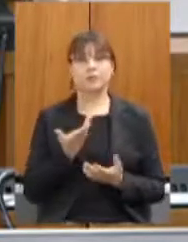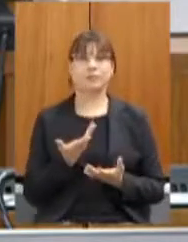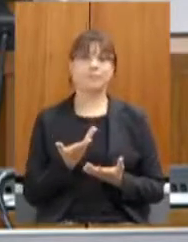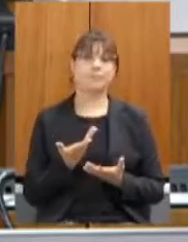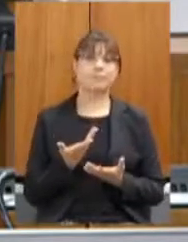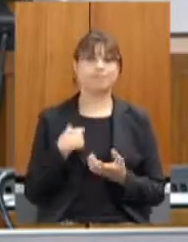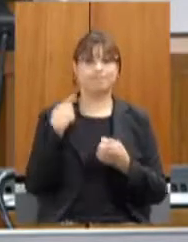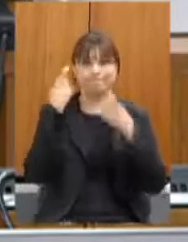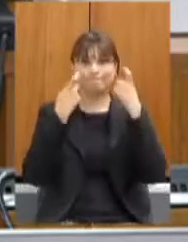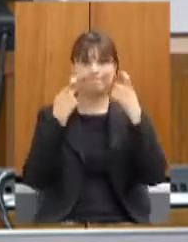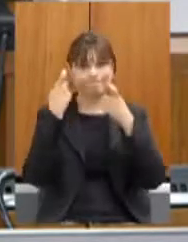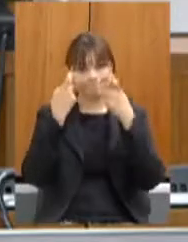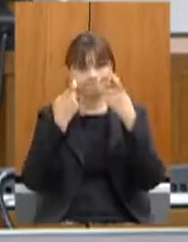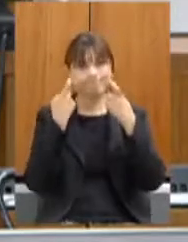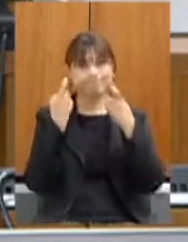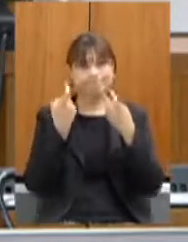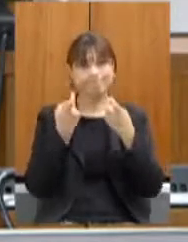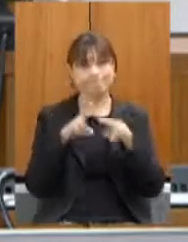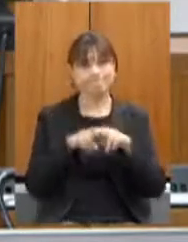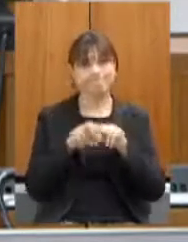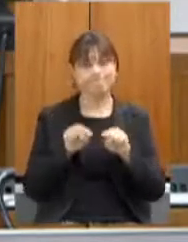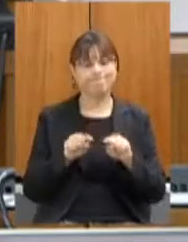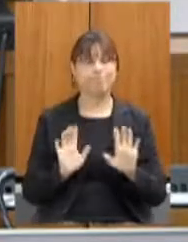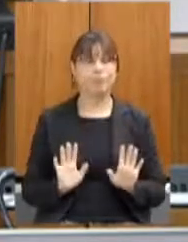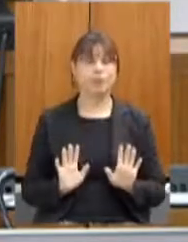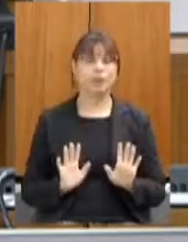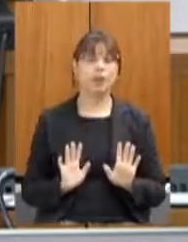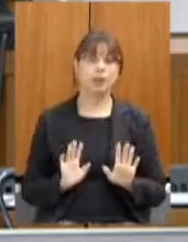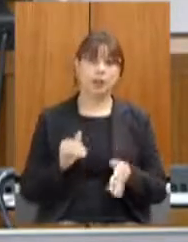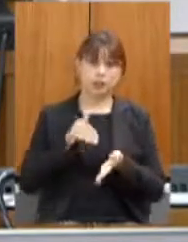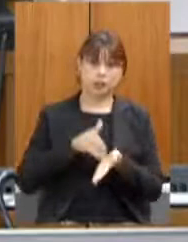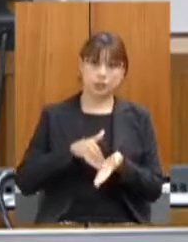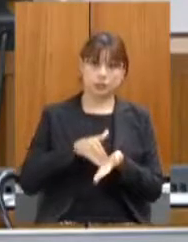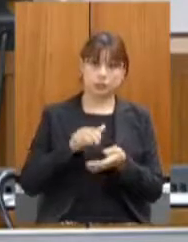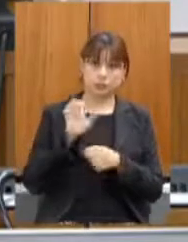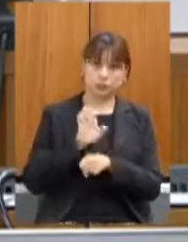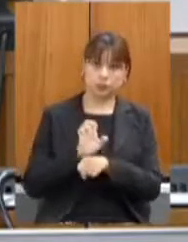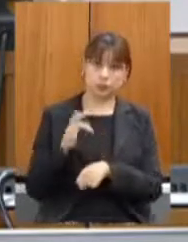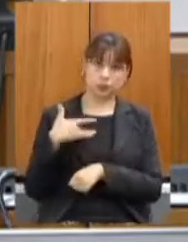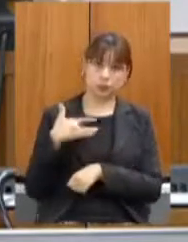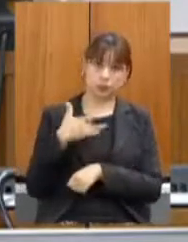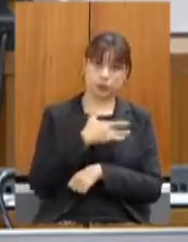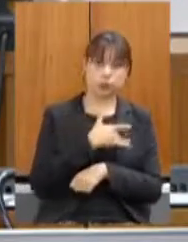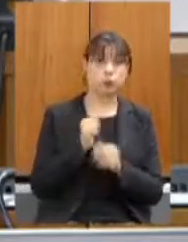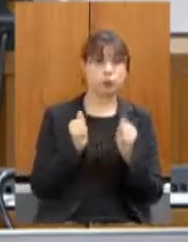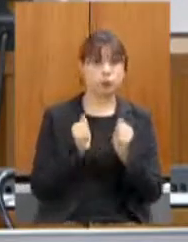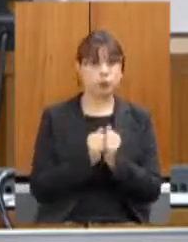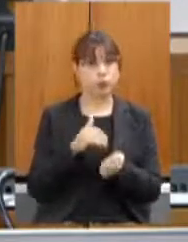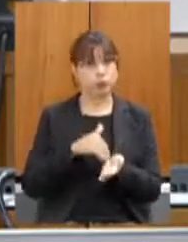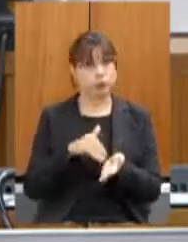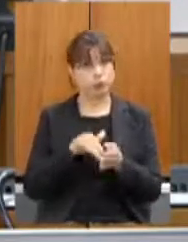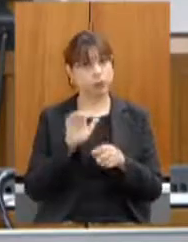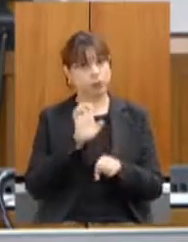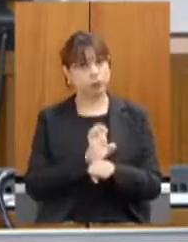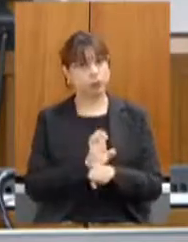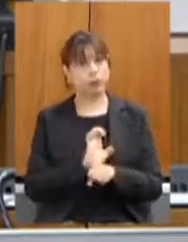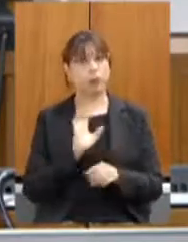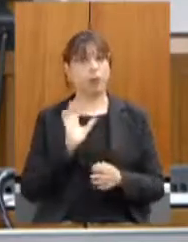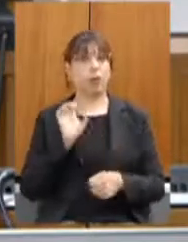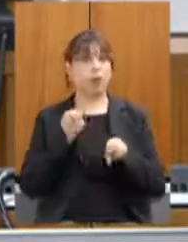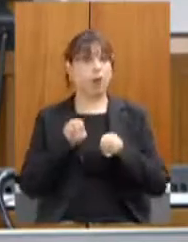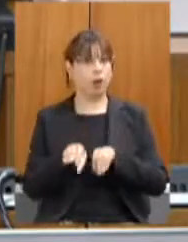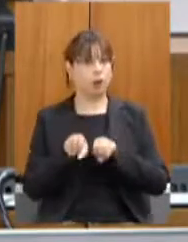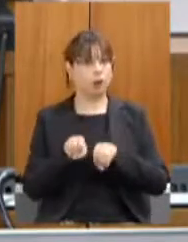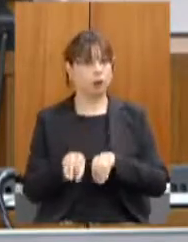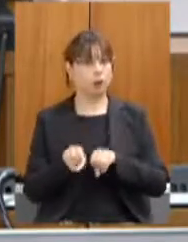fico preocupado com isso a Secretaria Estadual de Saúde junto com a de Educação nós Montamos uma